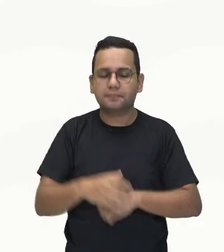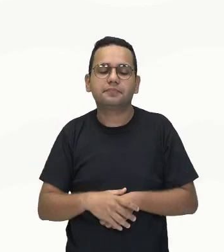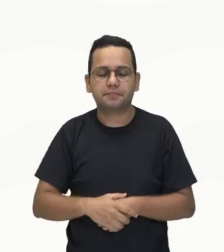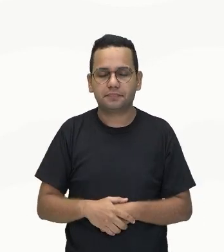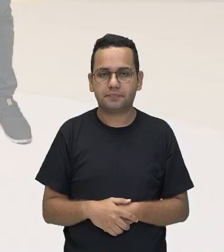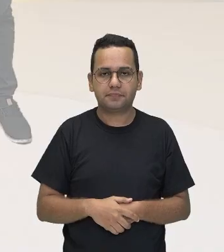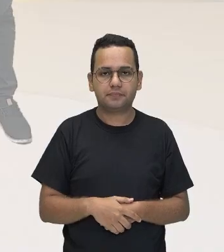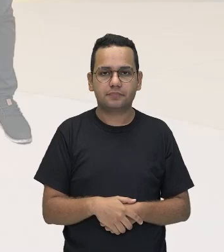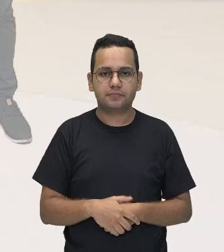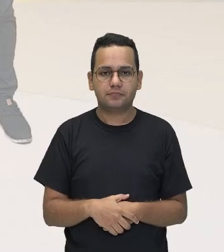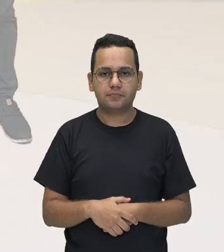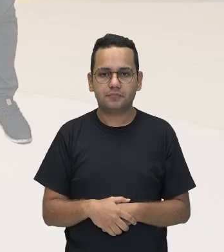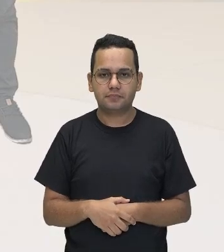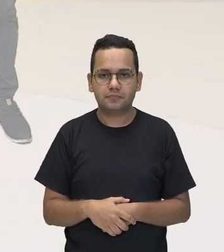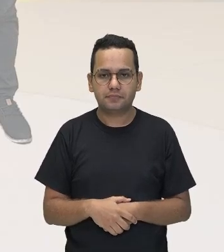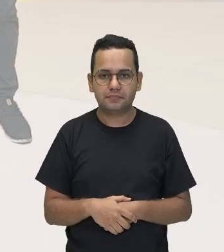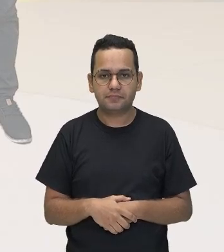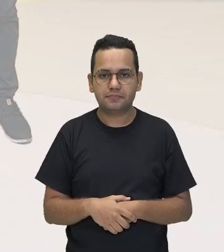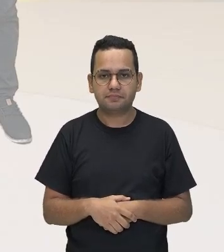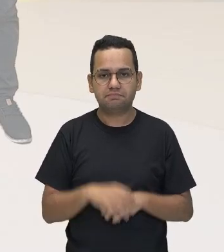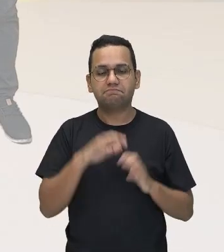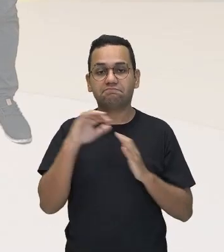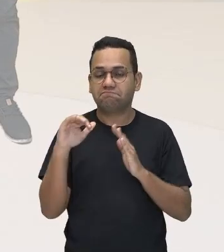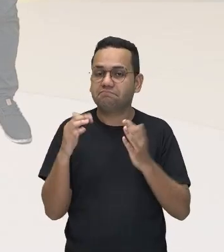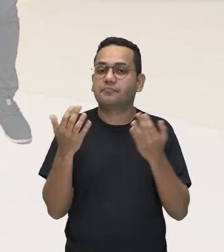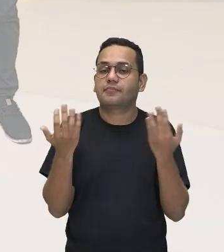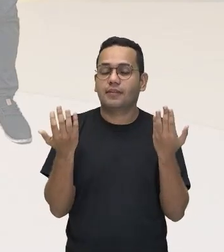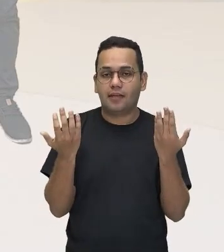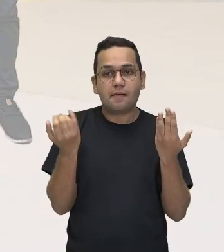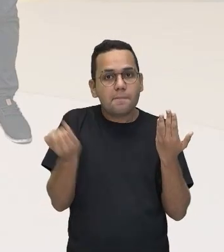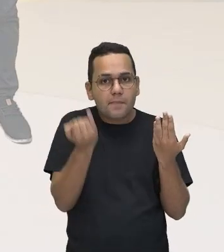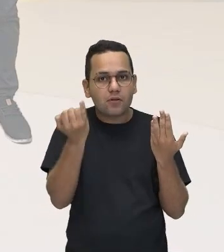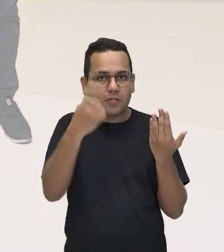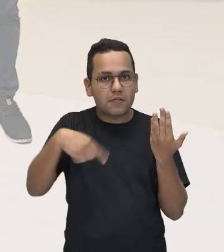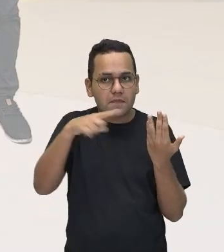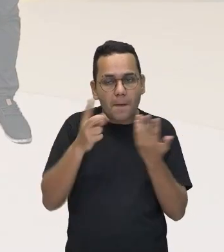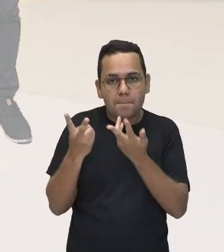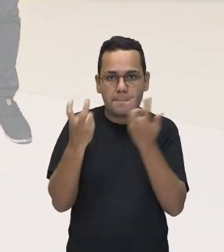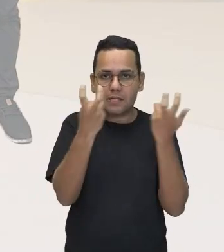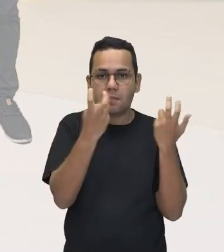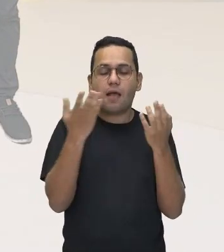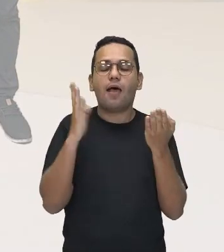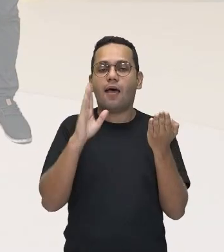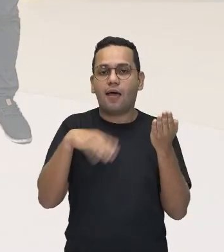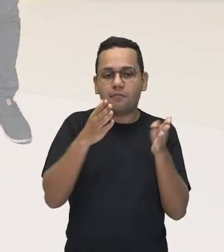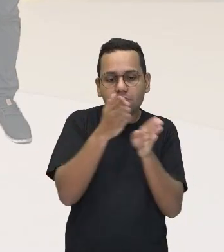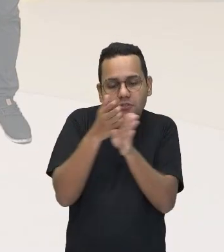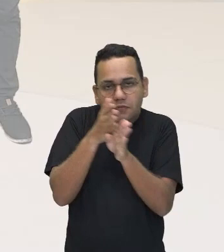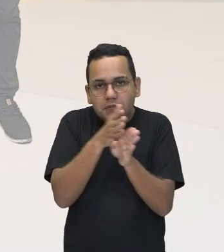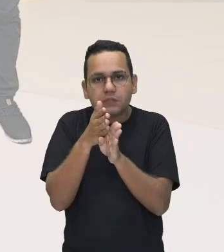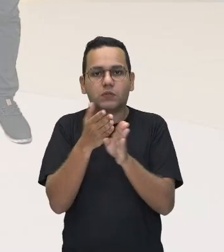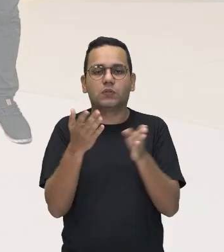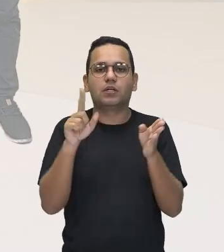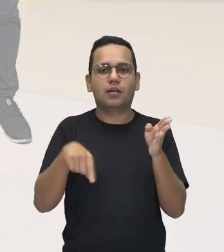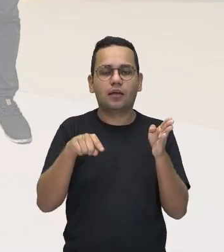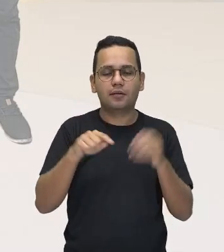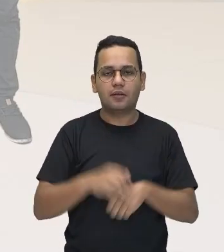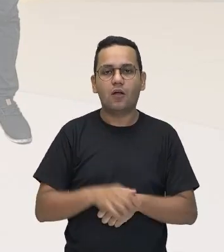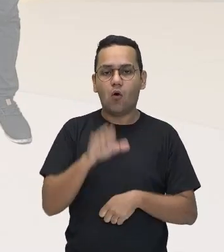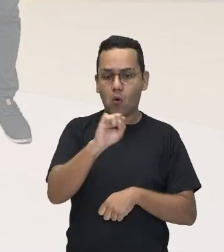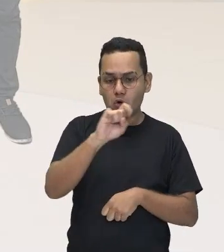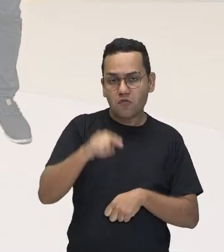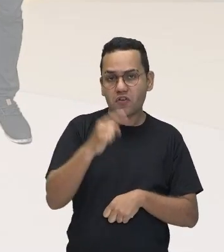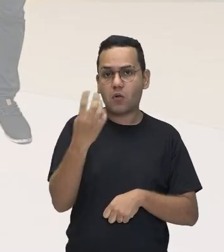Exatamente, professor Eberson. E é importante aí que vocês tenham noção da dimensão dessa área. 8,4 milhões de quilômetros quadrados, está aí o